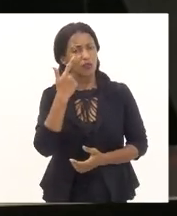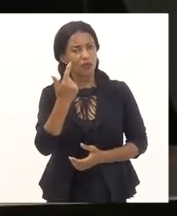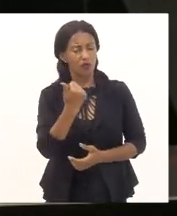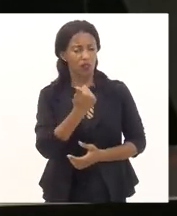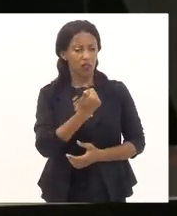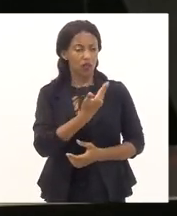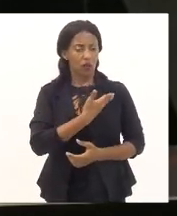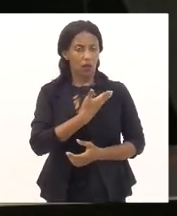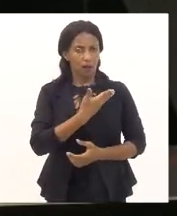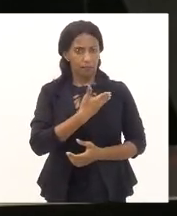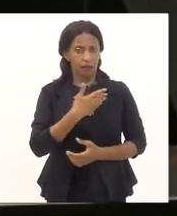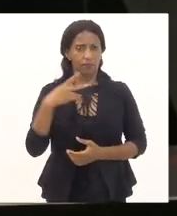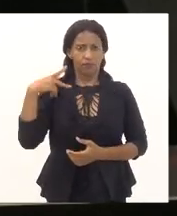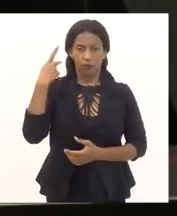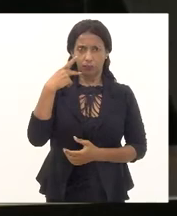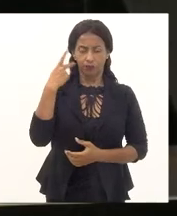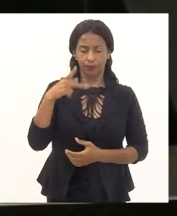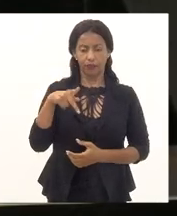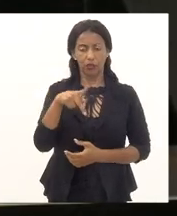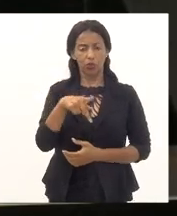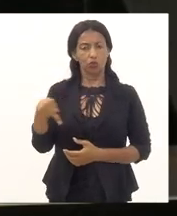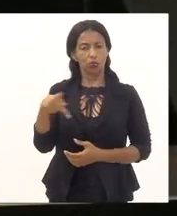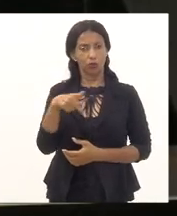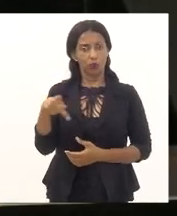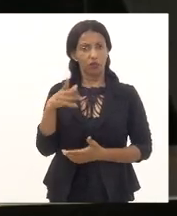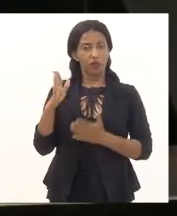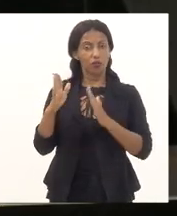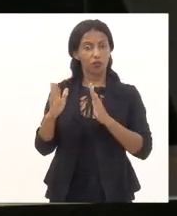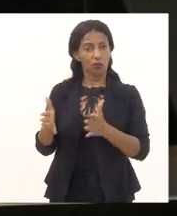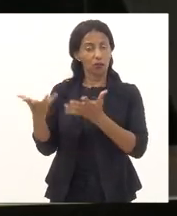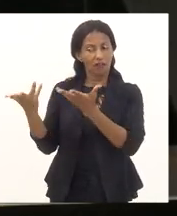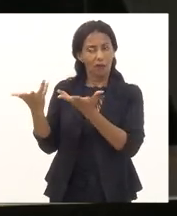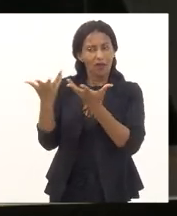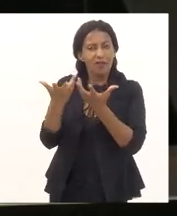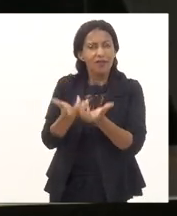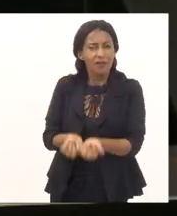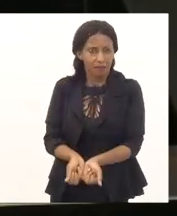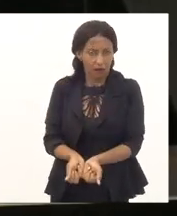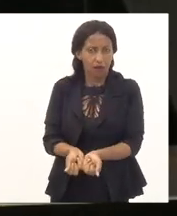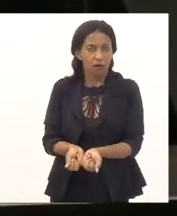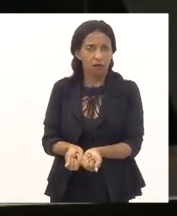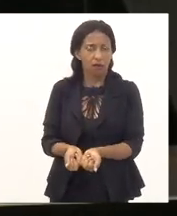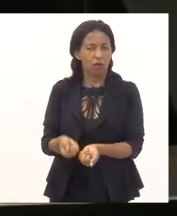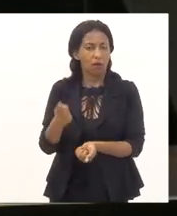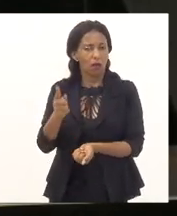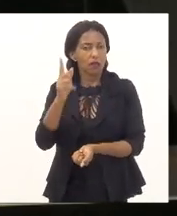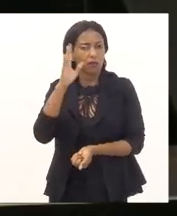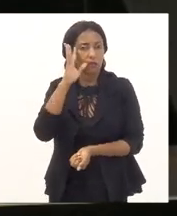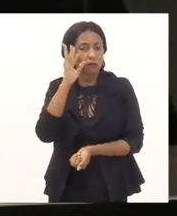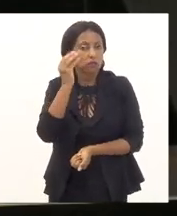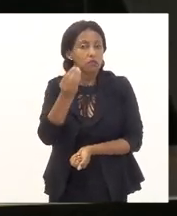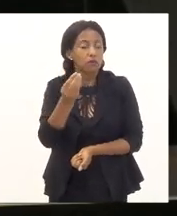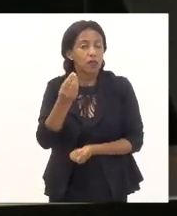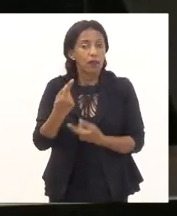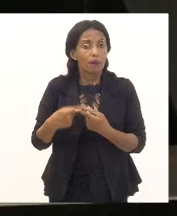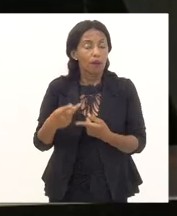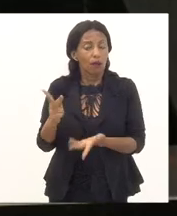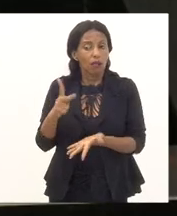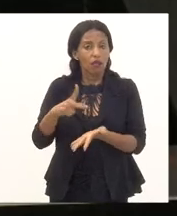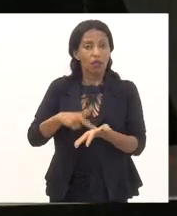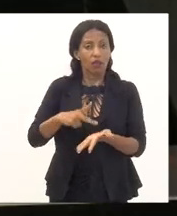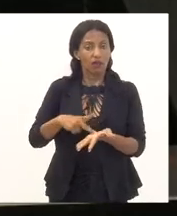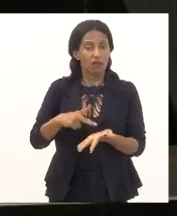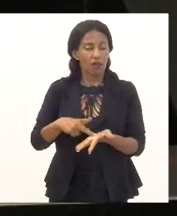do parlamento que os professores estavam aceitando essa decisão porque, na